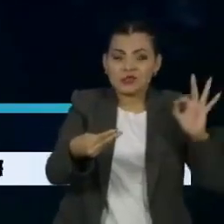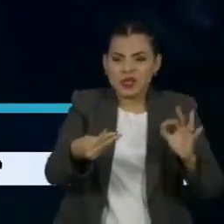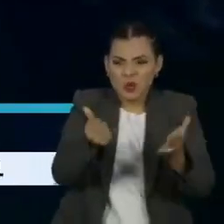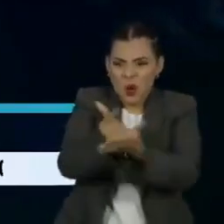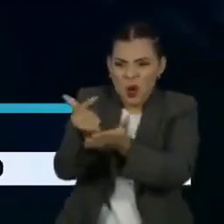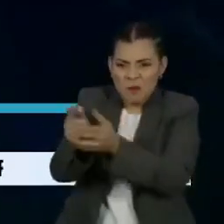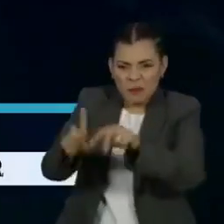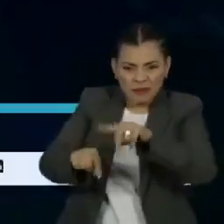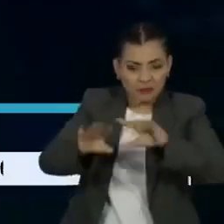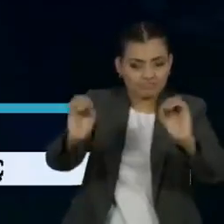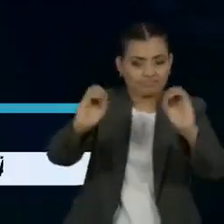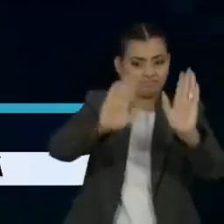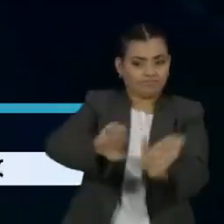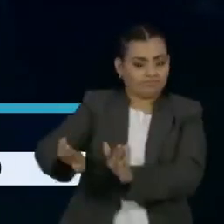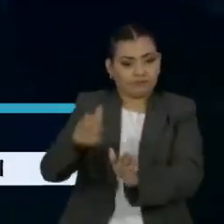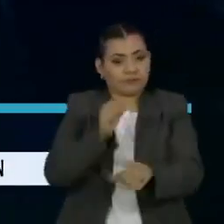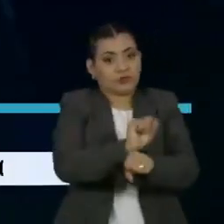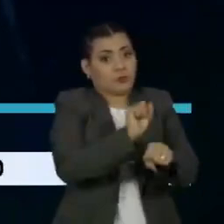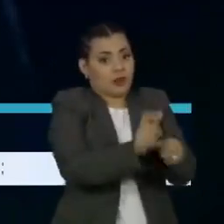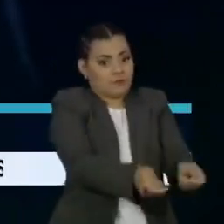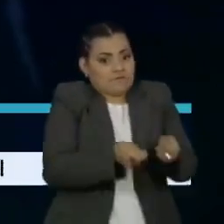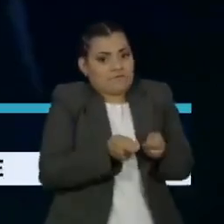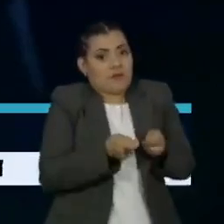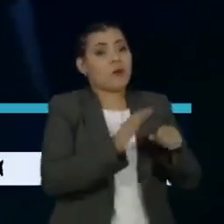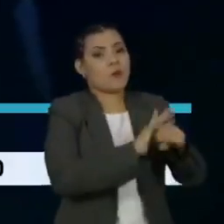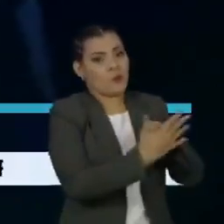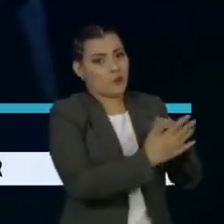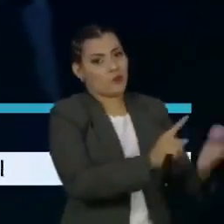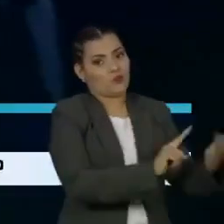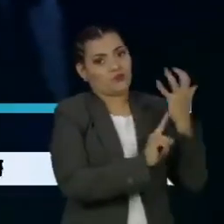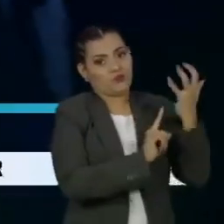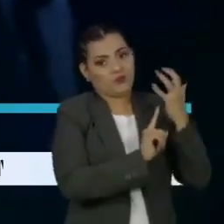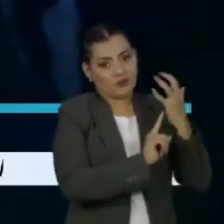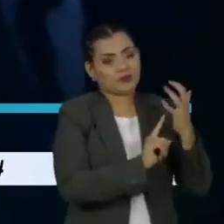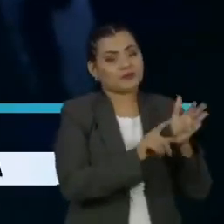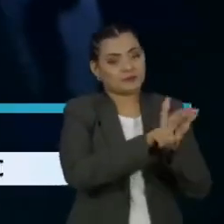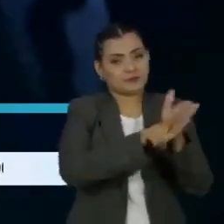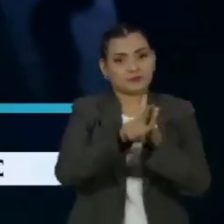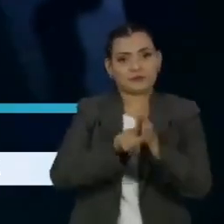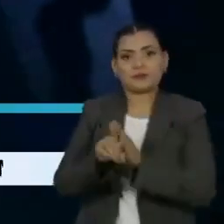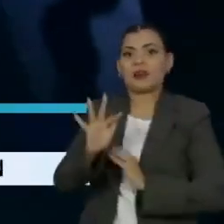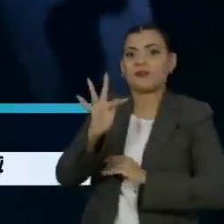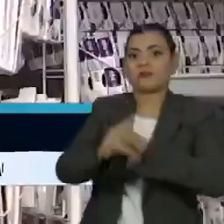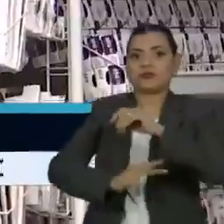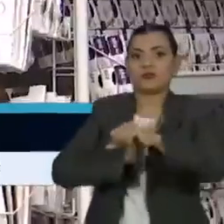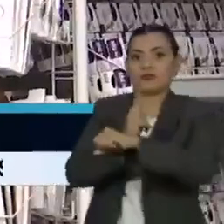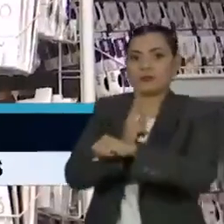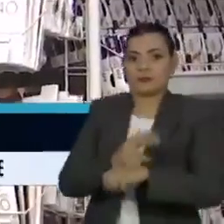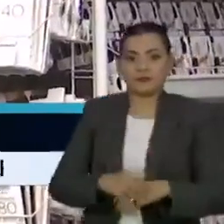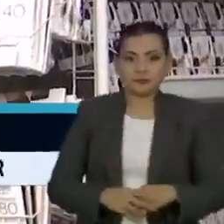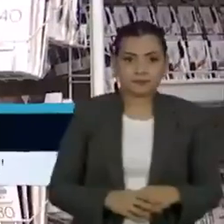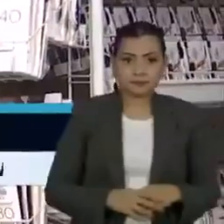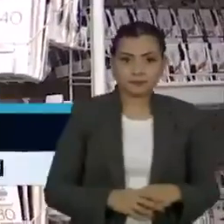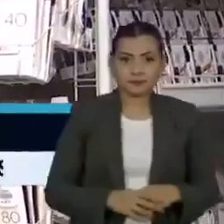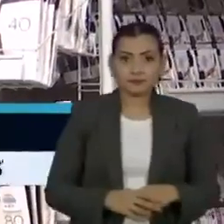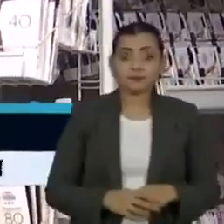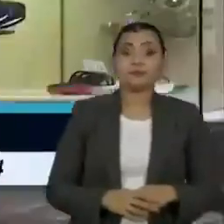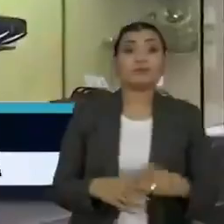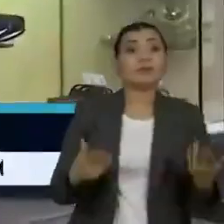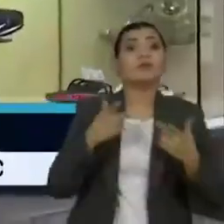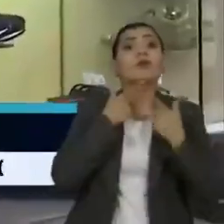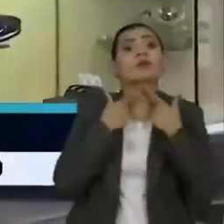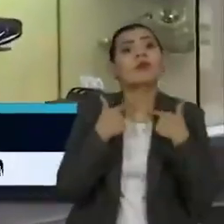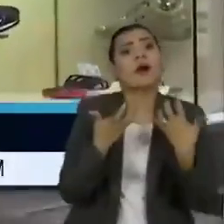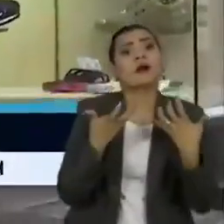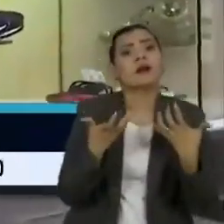e de serviços por causa do novo coronavírus, segundo sondagem da Fundação Getúlio Vargas. Vontade não